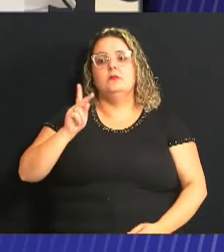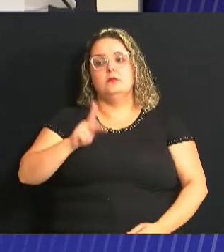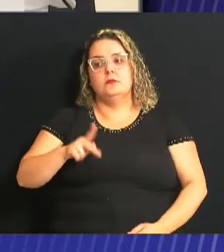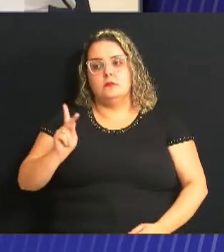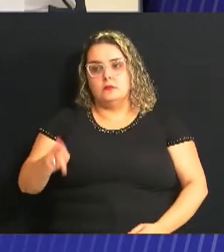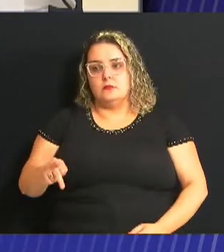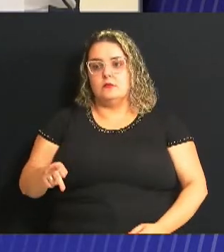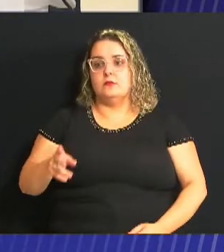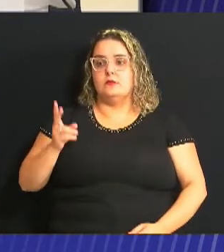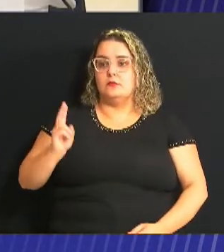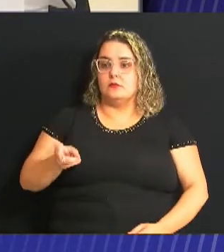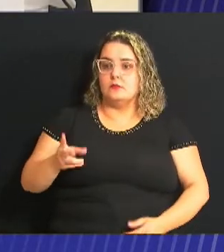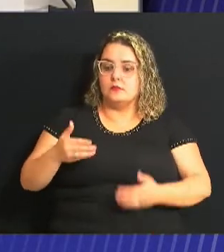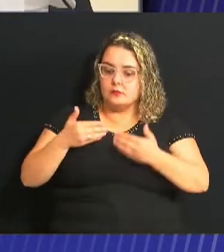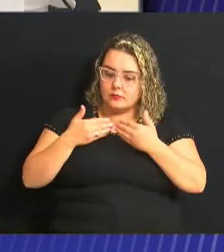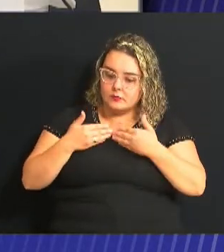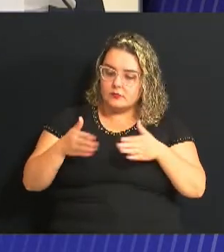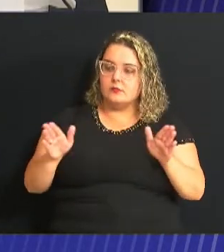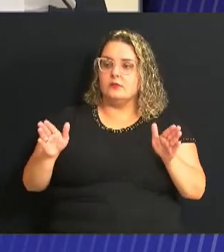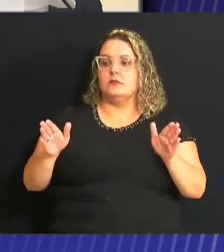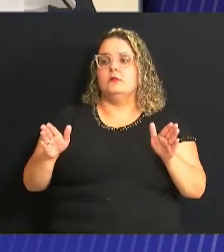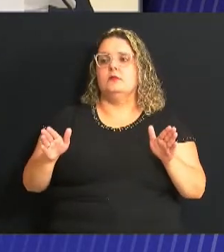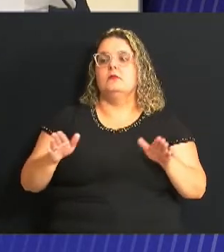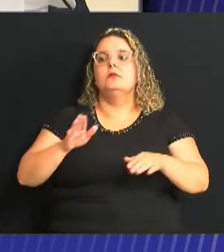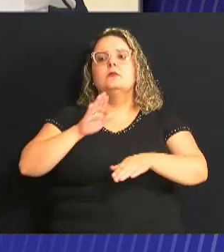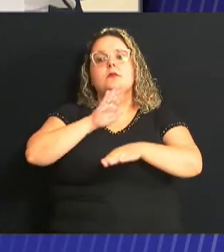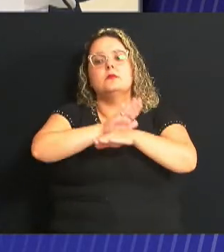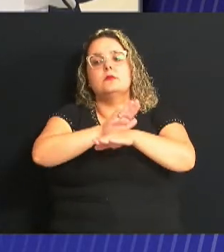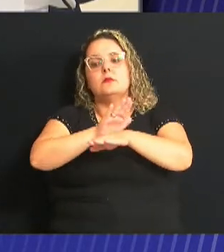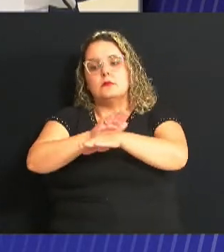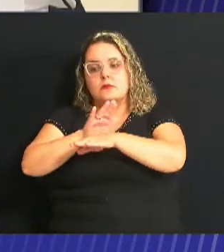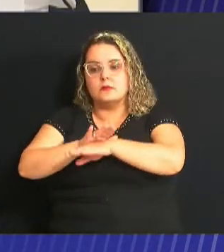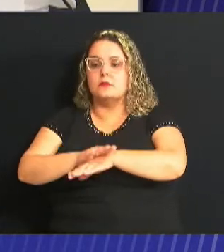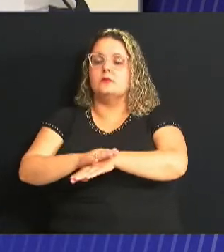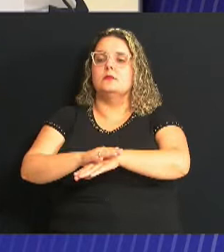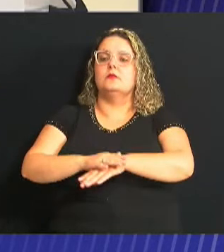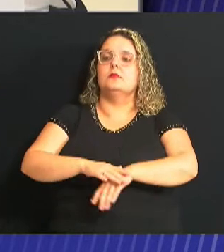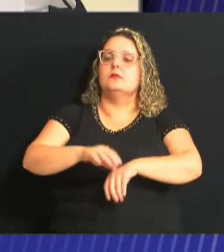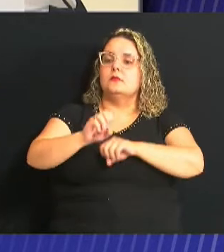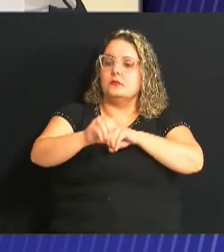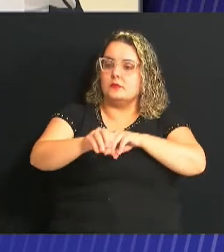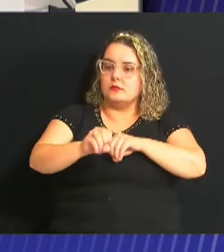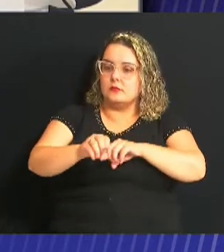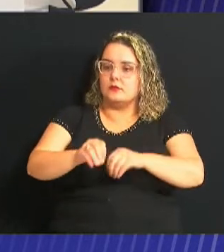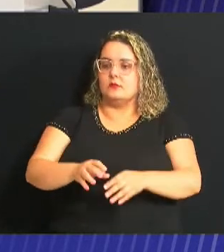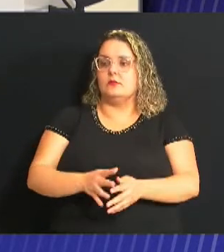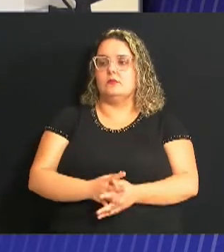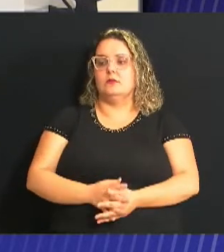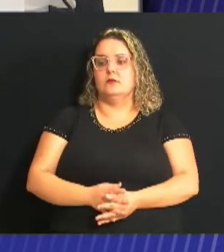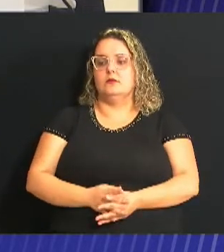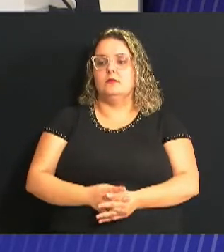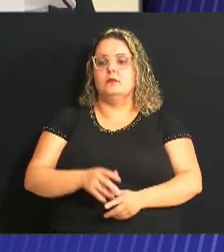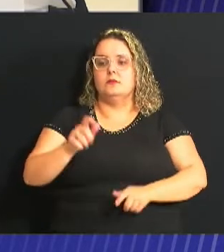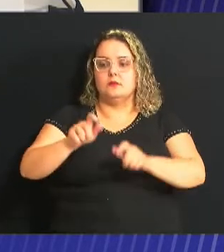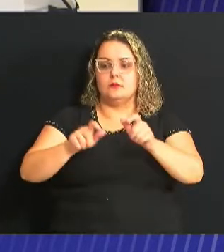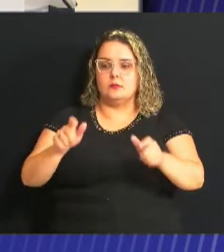sempre está aberto para ajudar na educação de